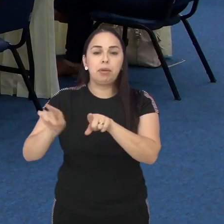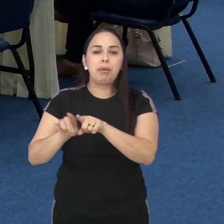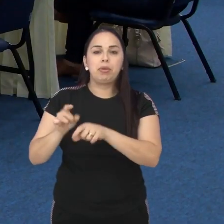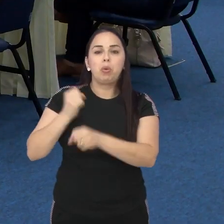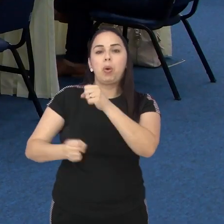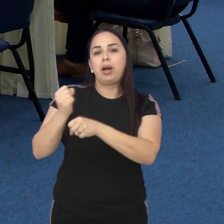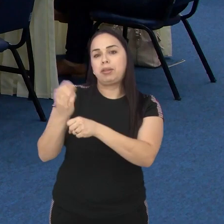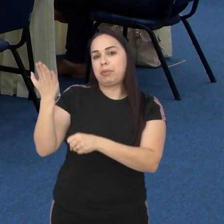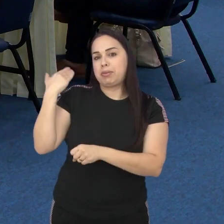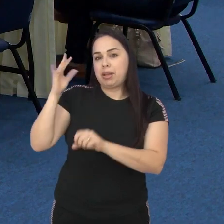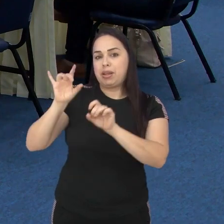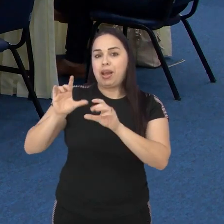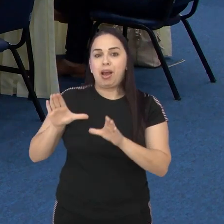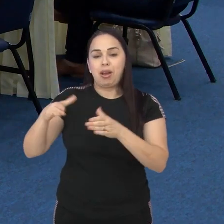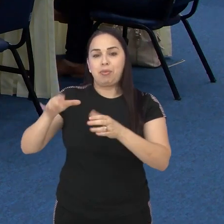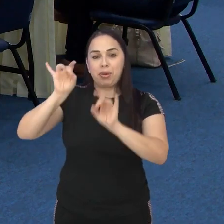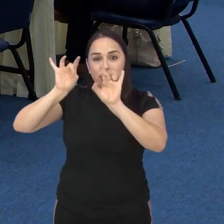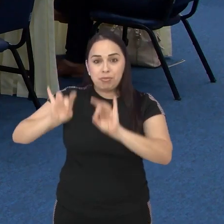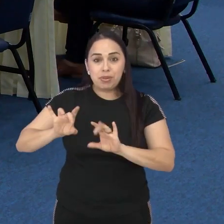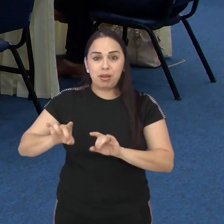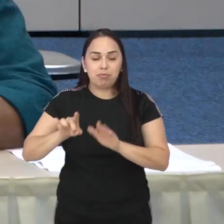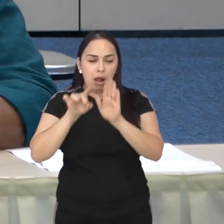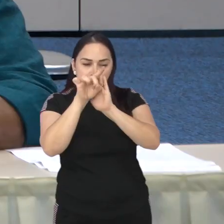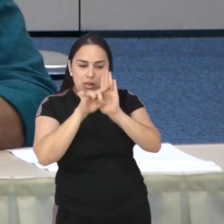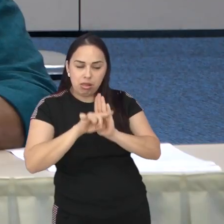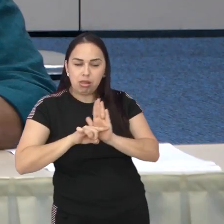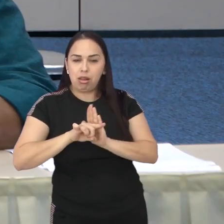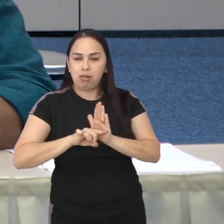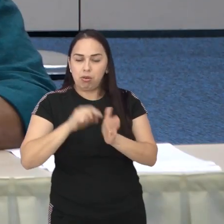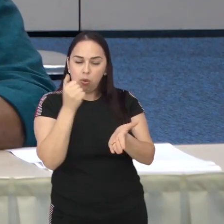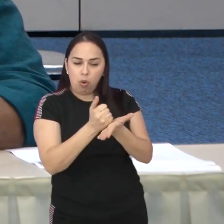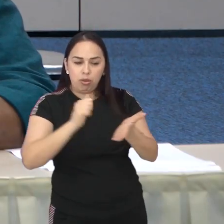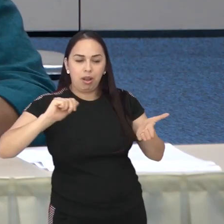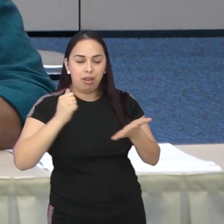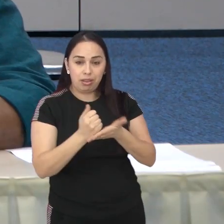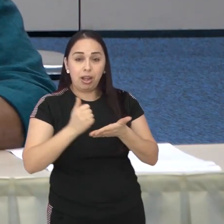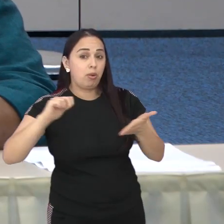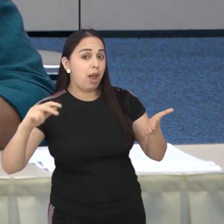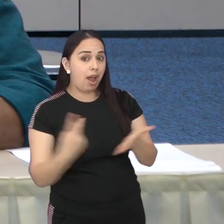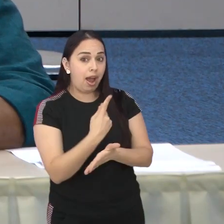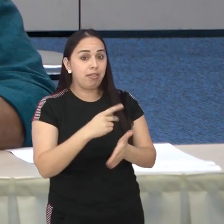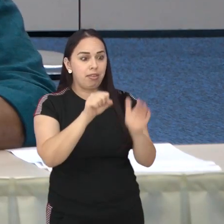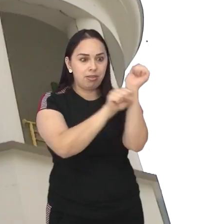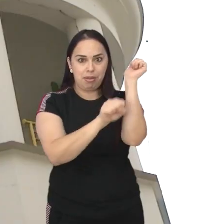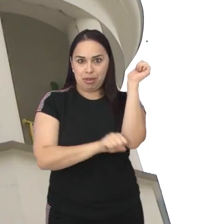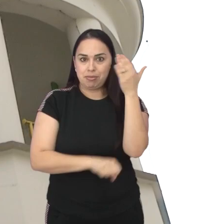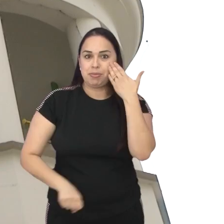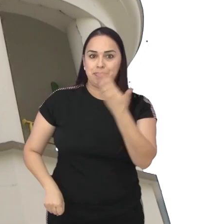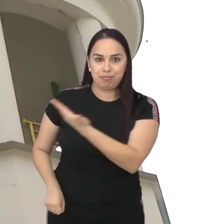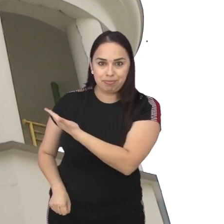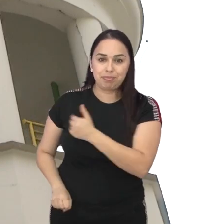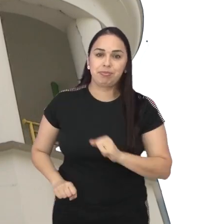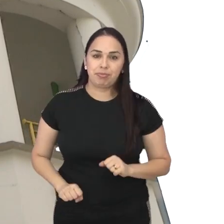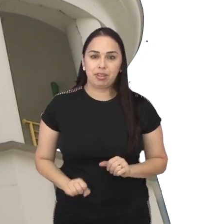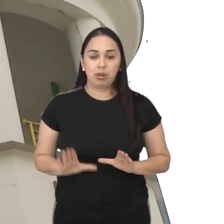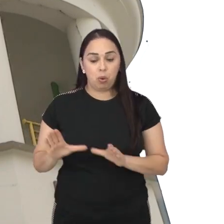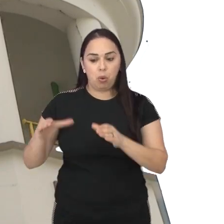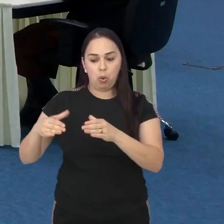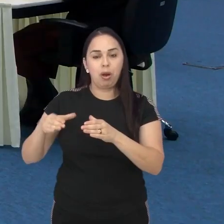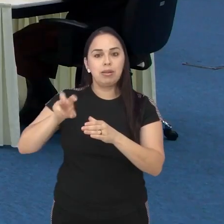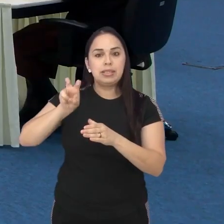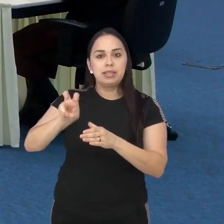de 2022 foi a Comissão Especial de Inquérito para investigar possível descumprimento de contrato pela